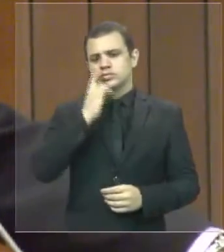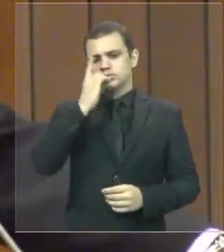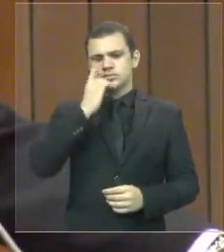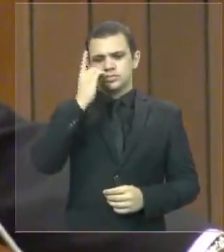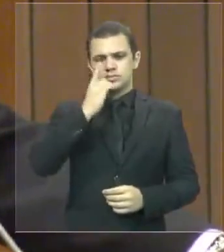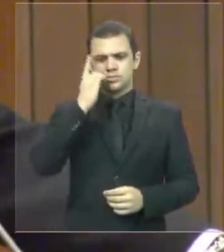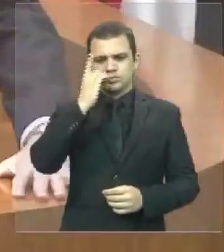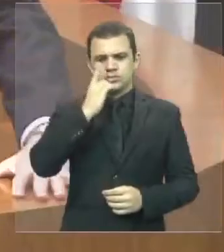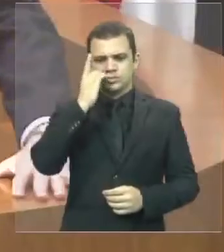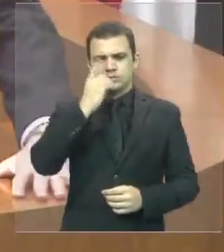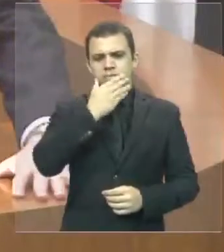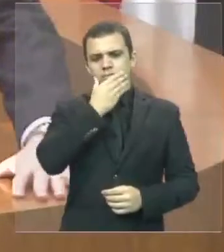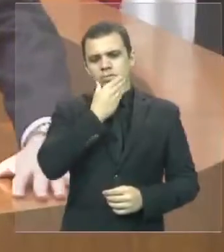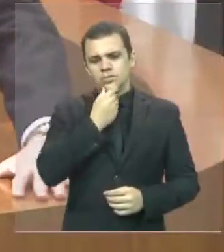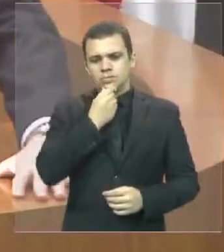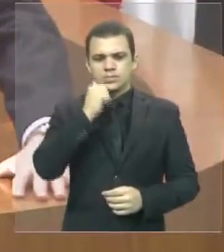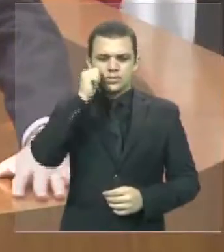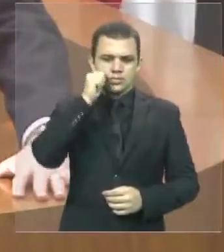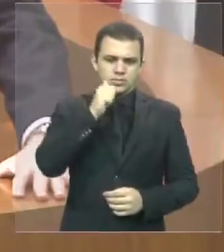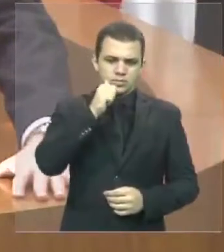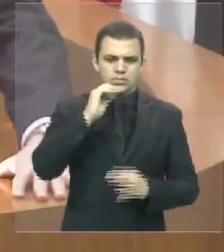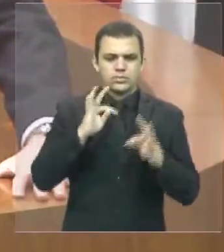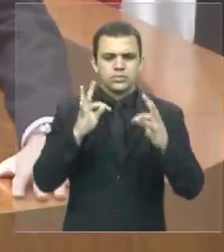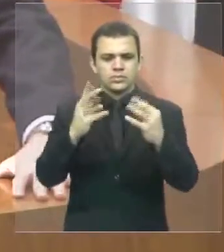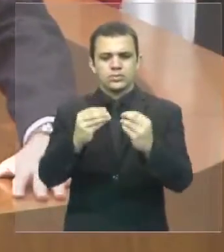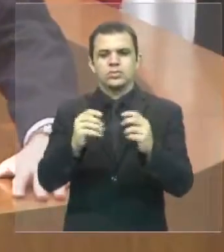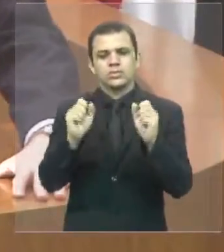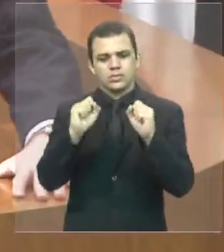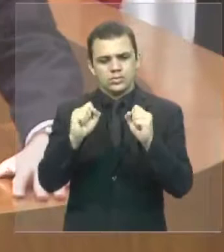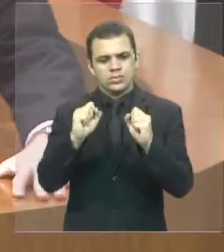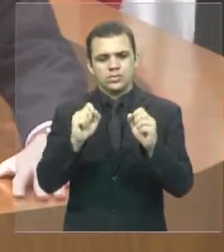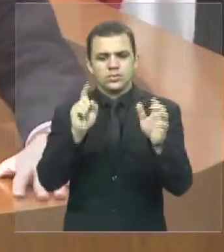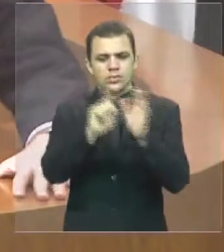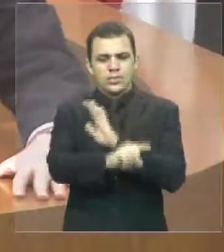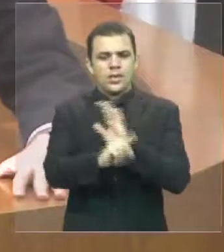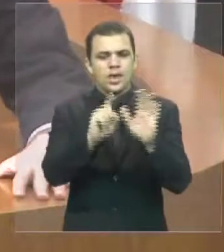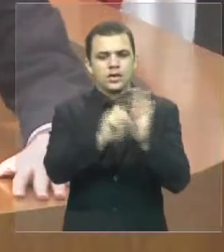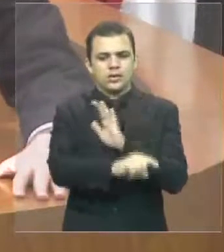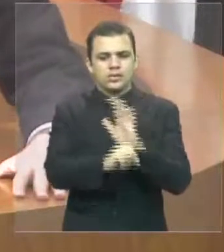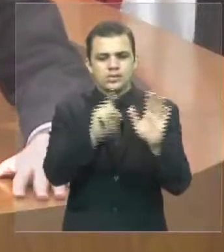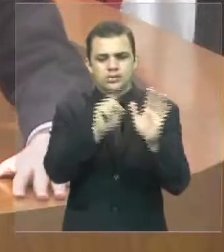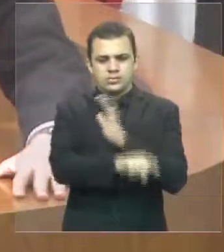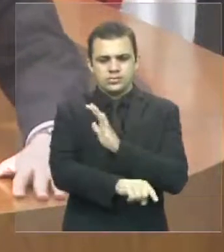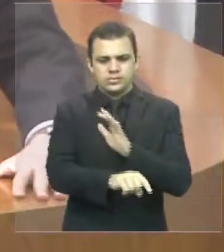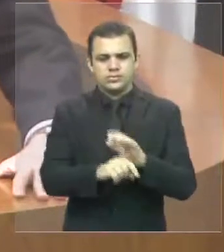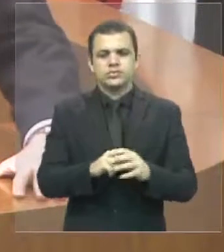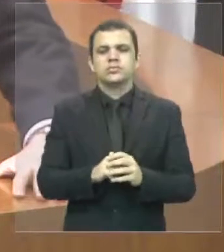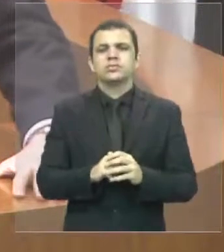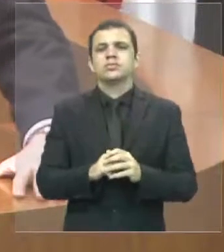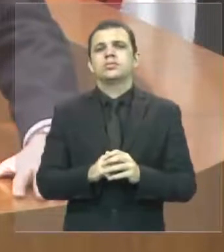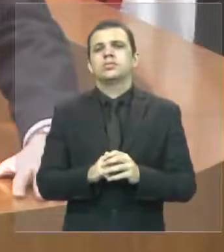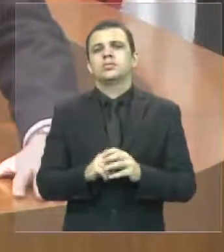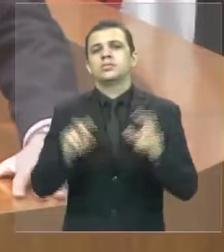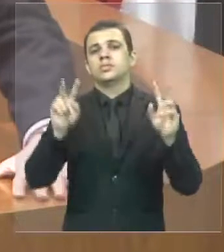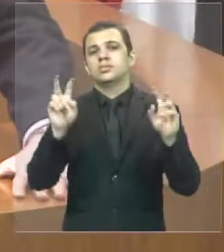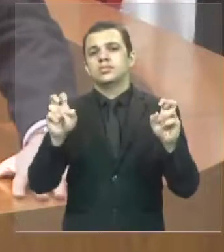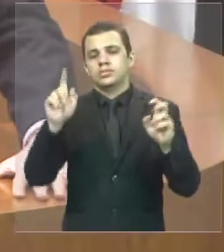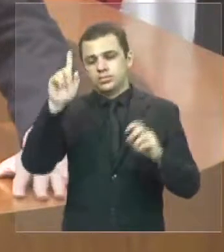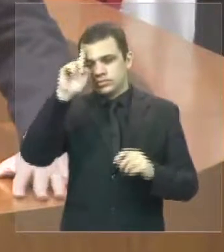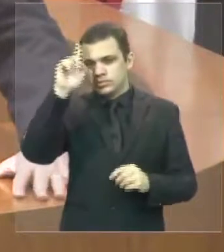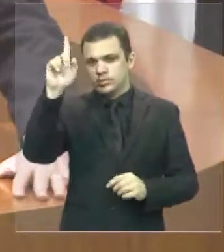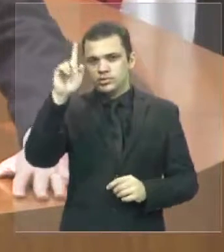deputados e deputadas possam questionar sobre a gestão